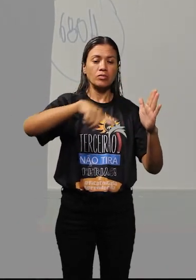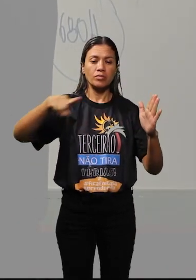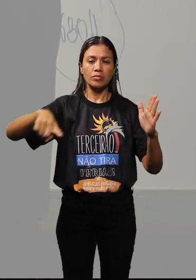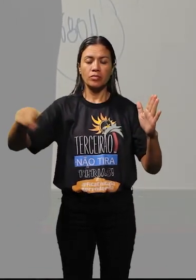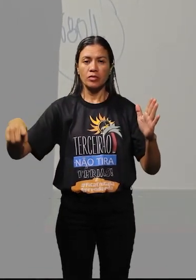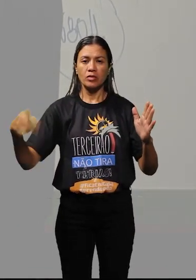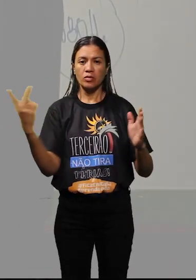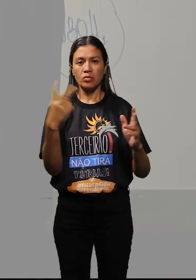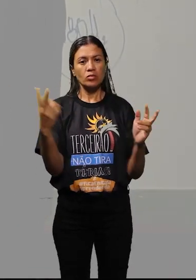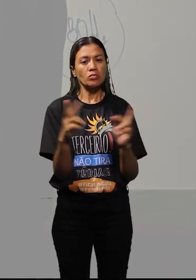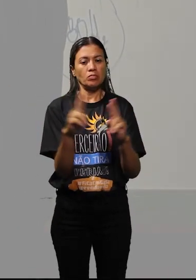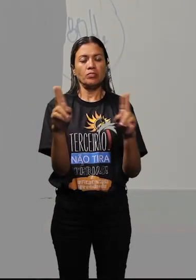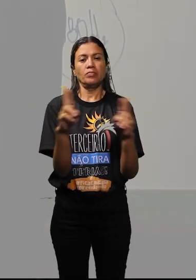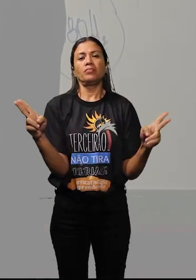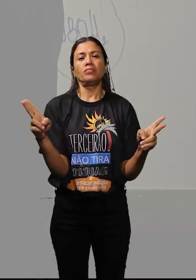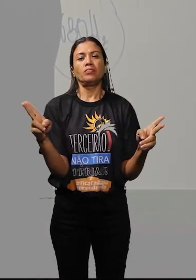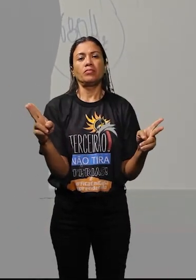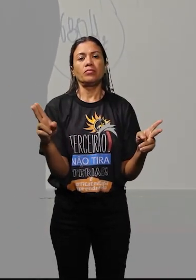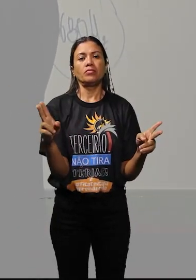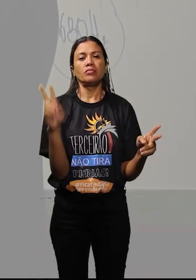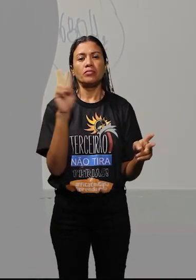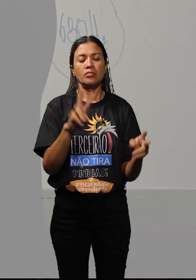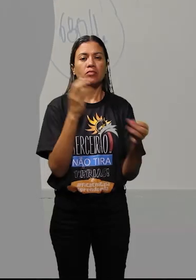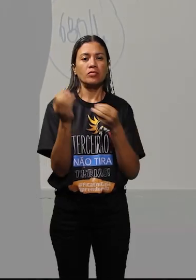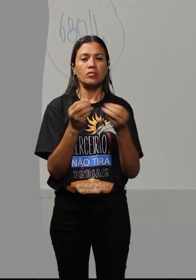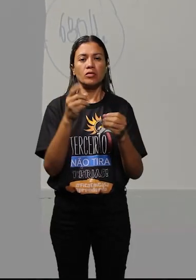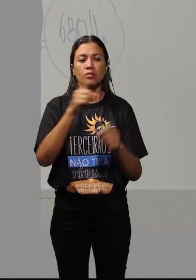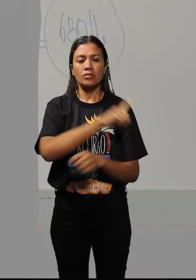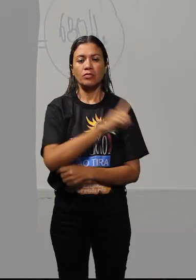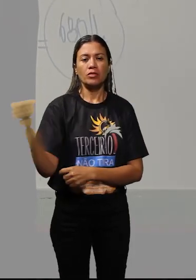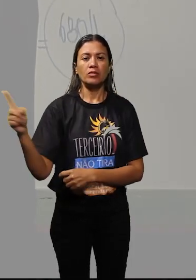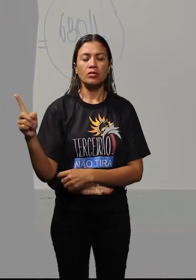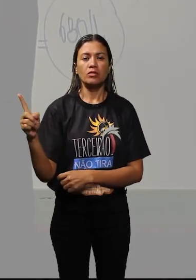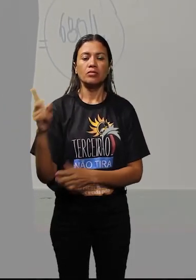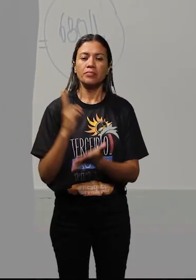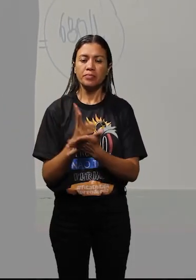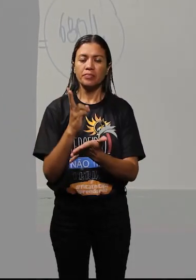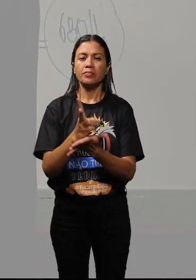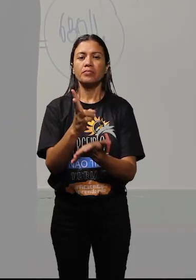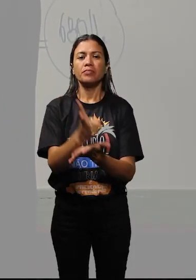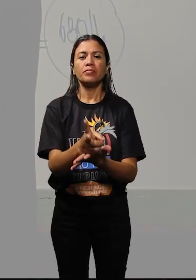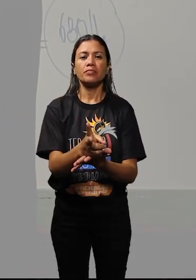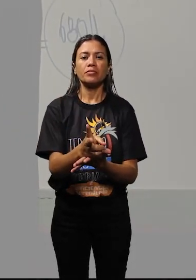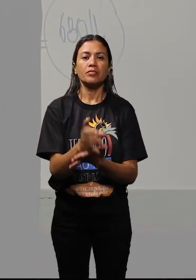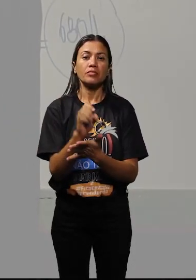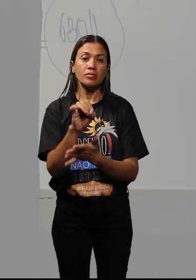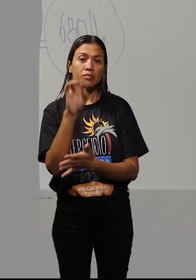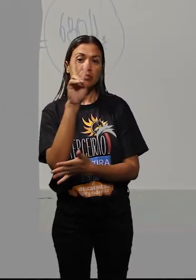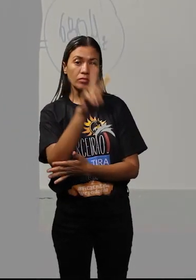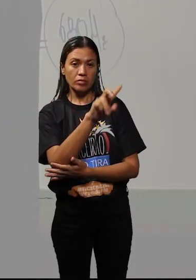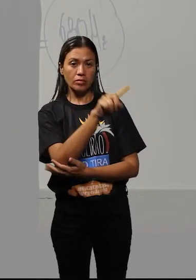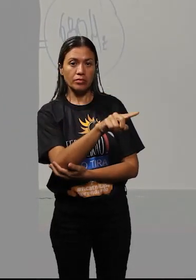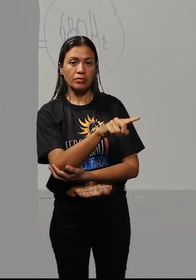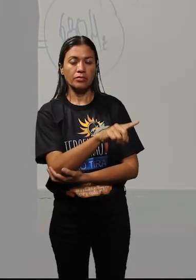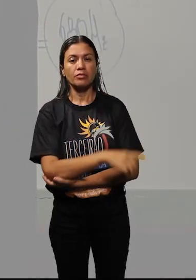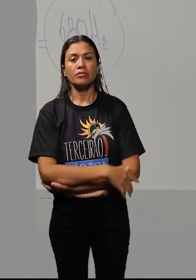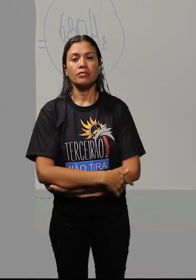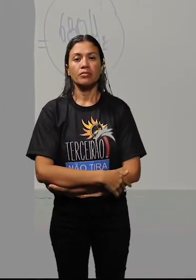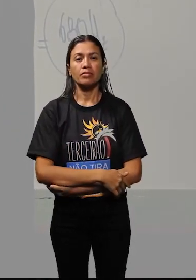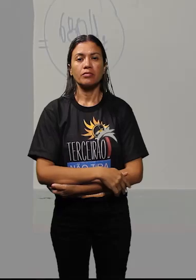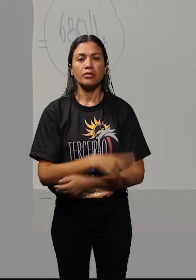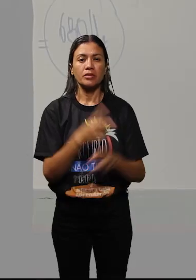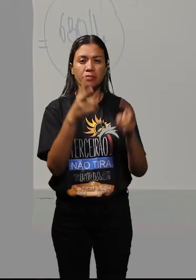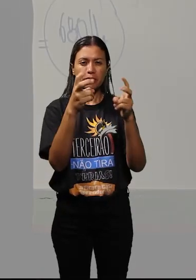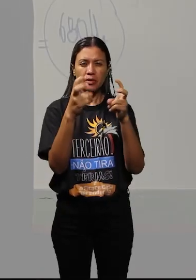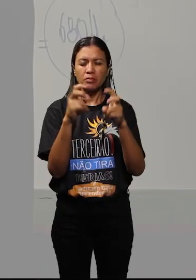coloco ele, vou colocar até aqui de pincel preto para diferenciar do azul do comprimento das frentes de onda. Se eu coloco